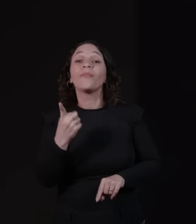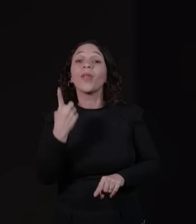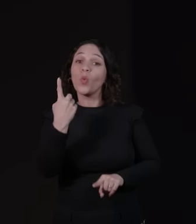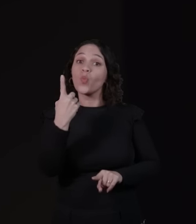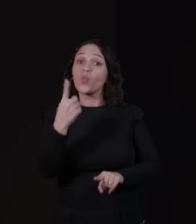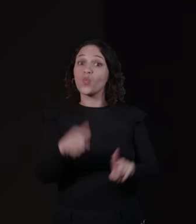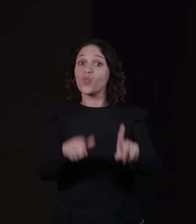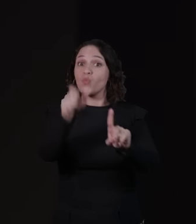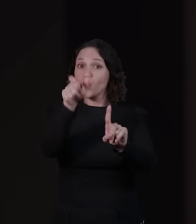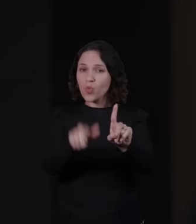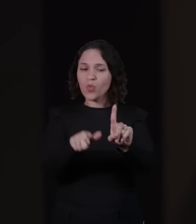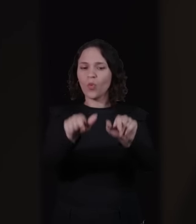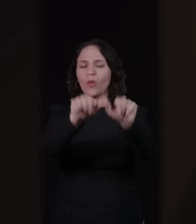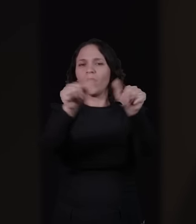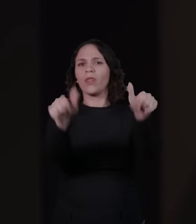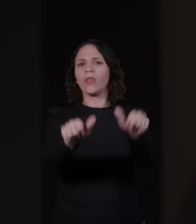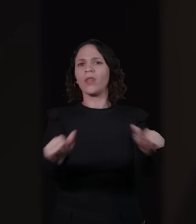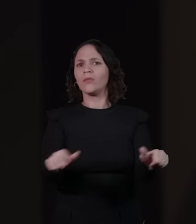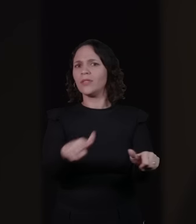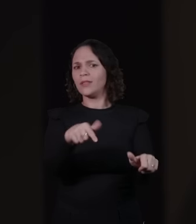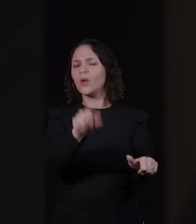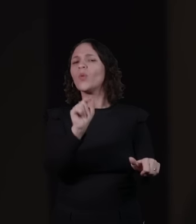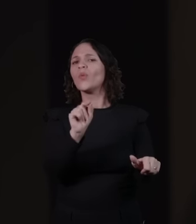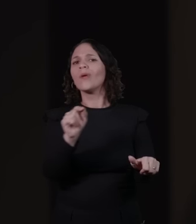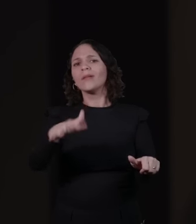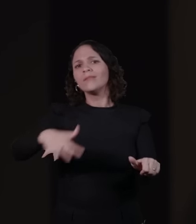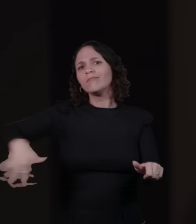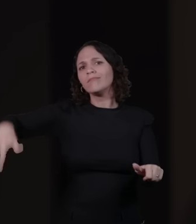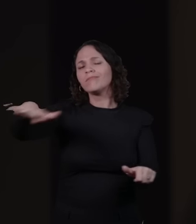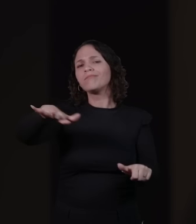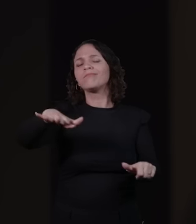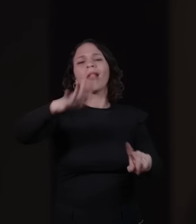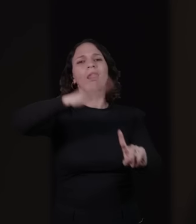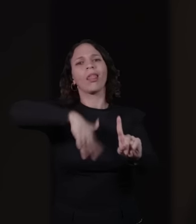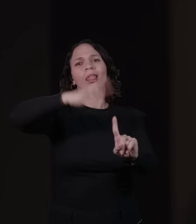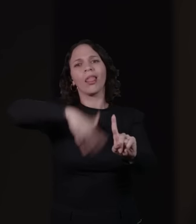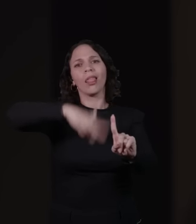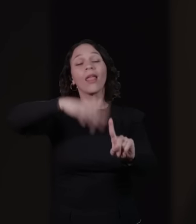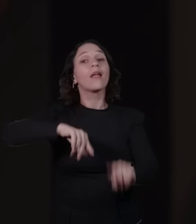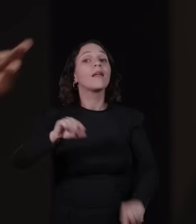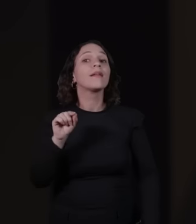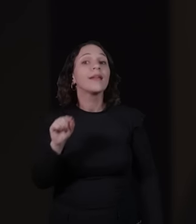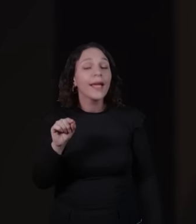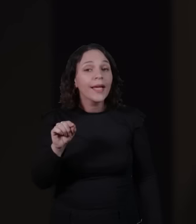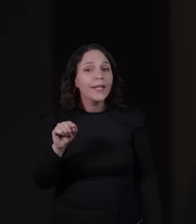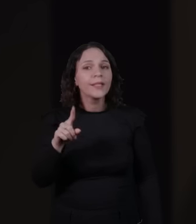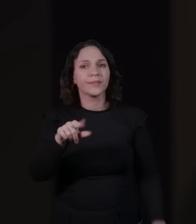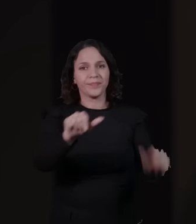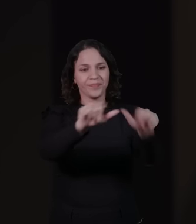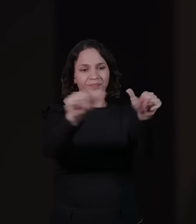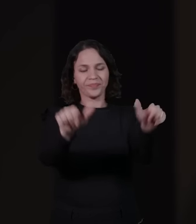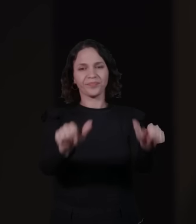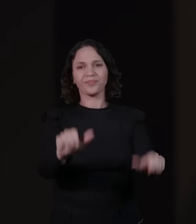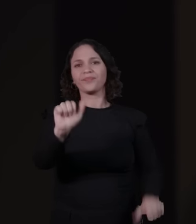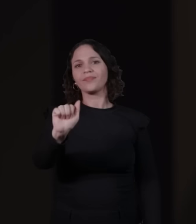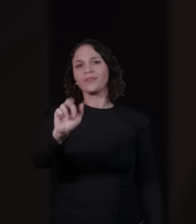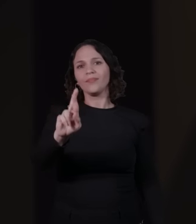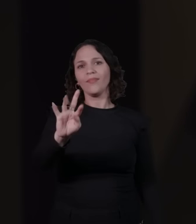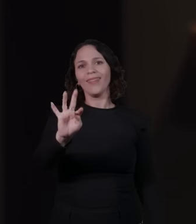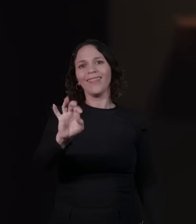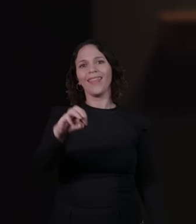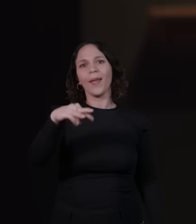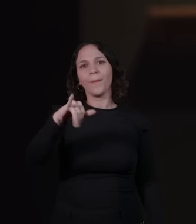entidade, uma deusa que era sobretudo adorada naquele lugar. Era a deusa Artemis. Artemis é o